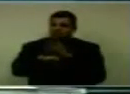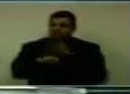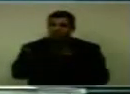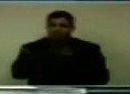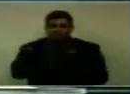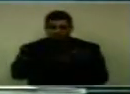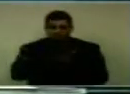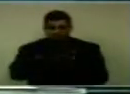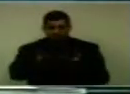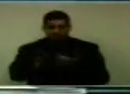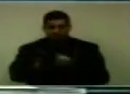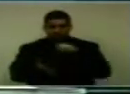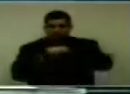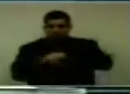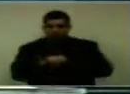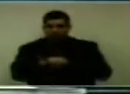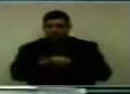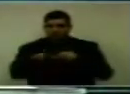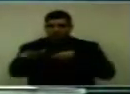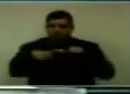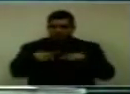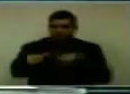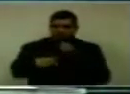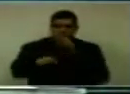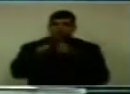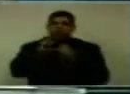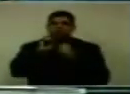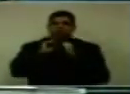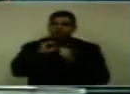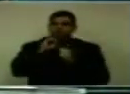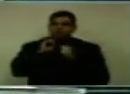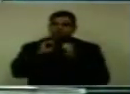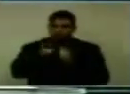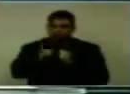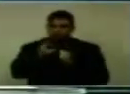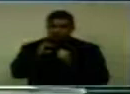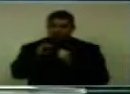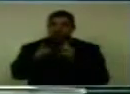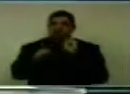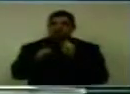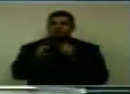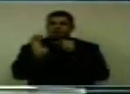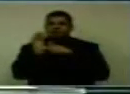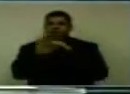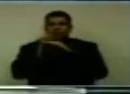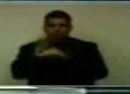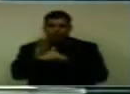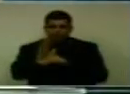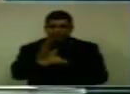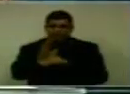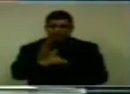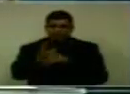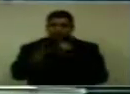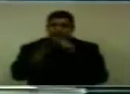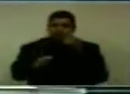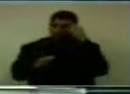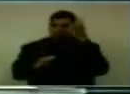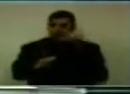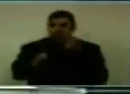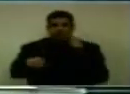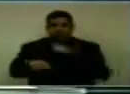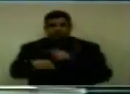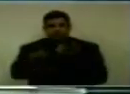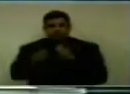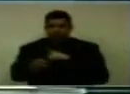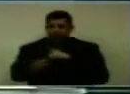qualidade do serviço à garantia do reajuste. Só pode exigir reajuste quem cumpre as metas estabelecidas. Eu acho que a